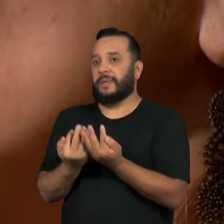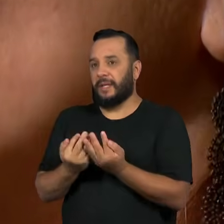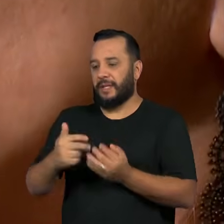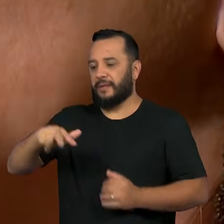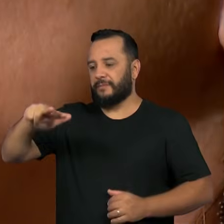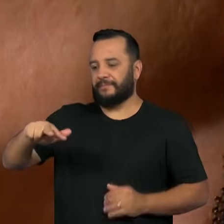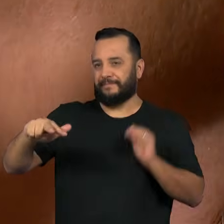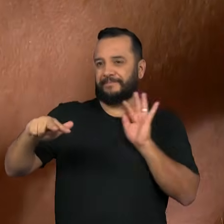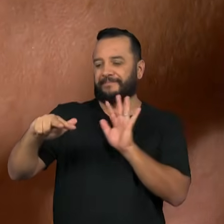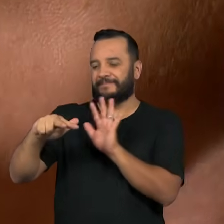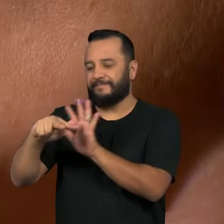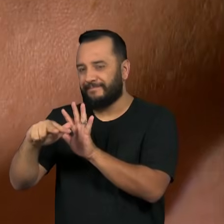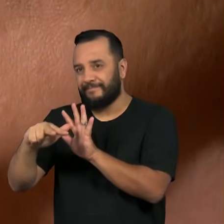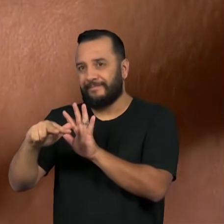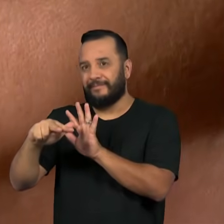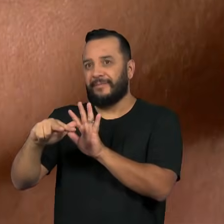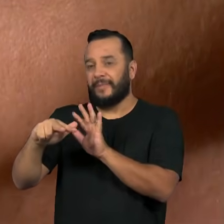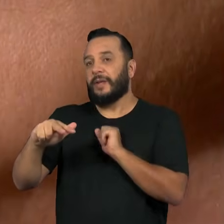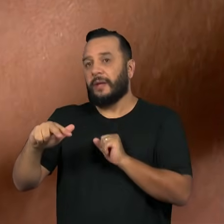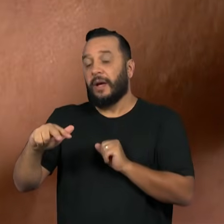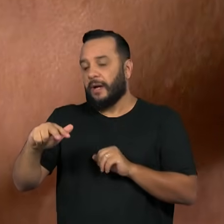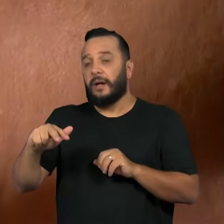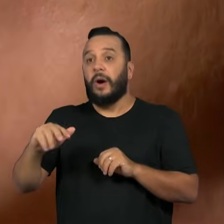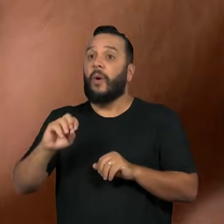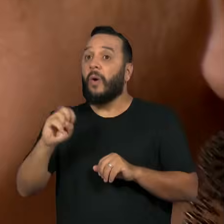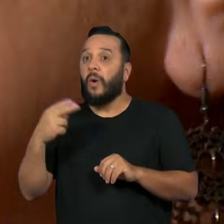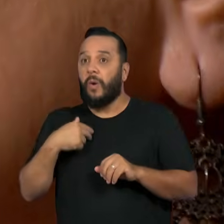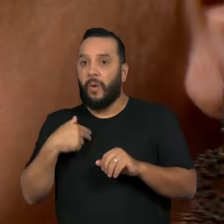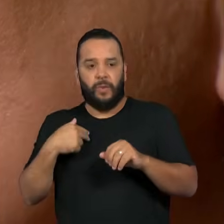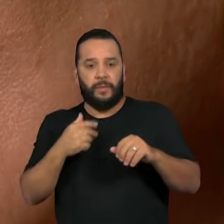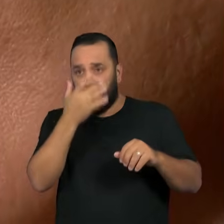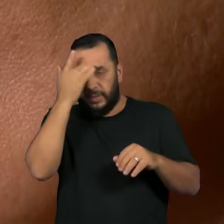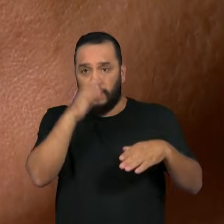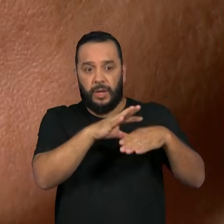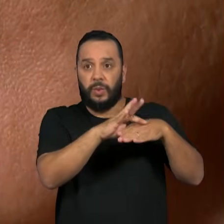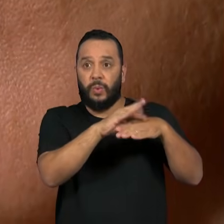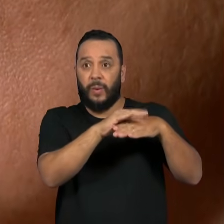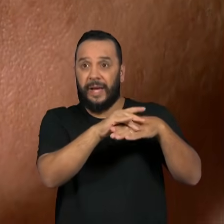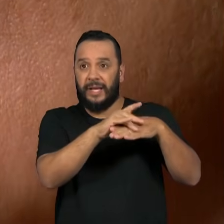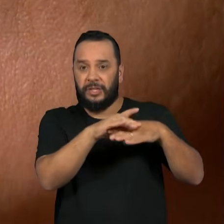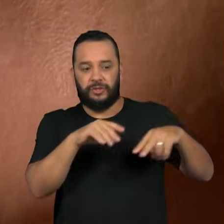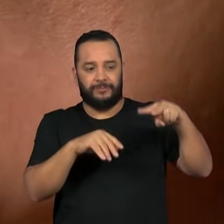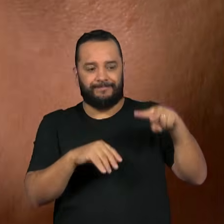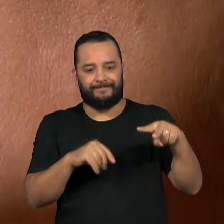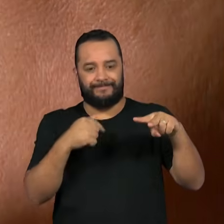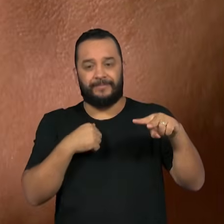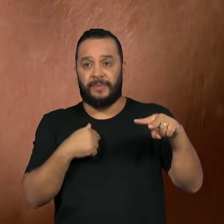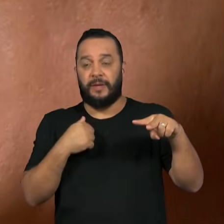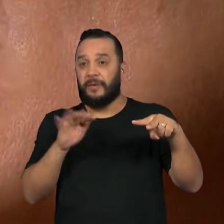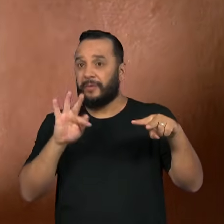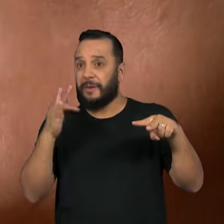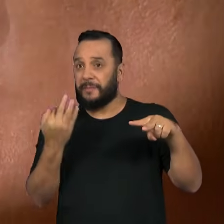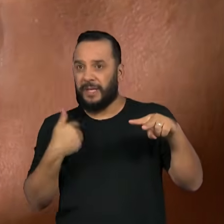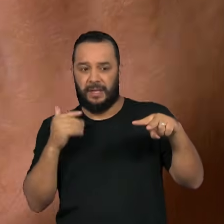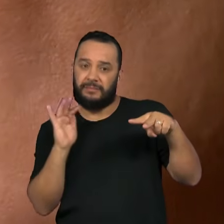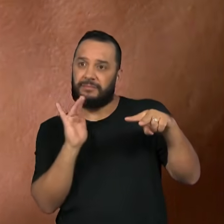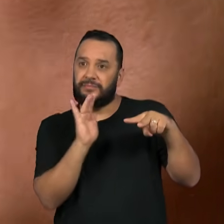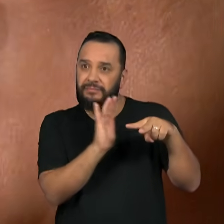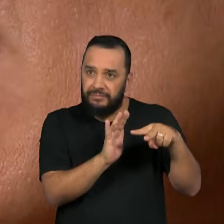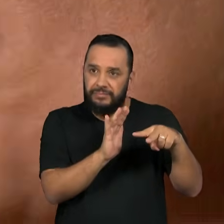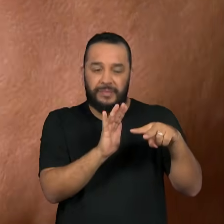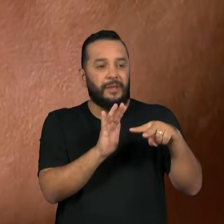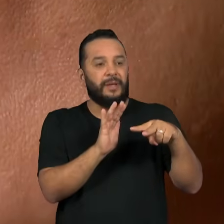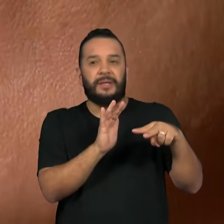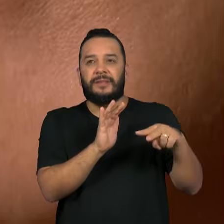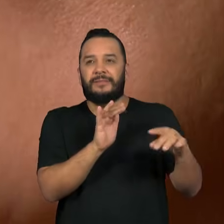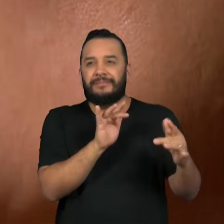daquela pessoa amada que está doente e não fique com medo daquilo. Que tenha condição de tocar, de